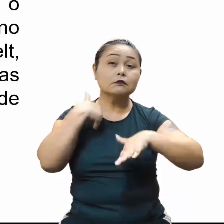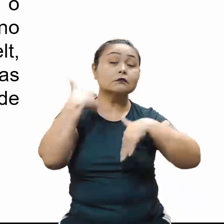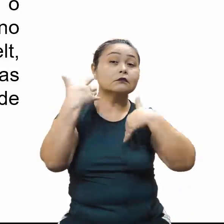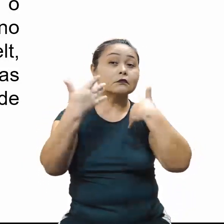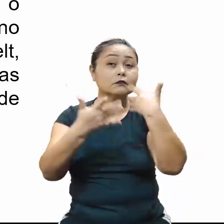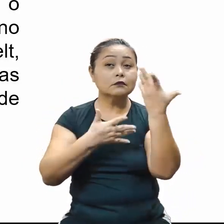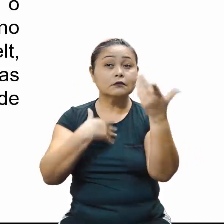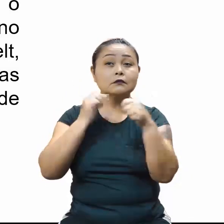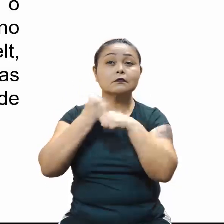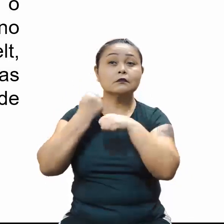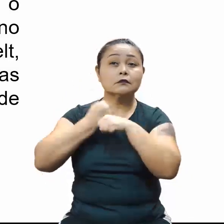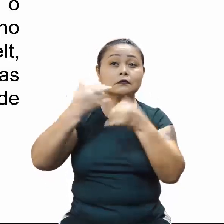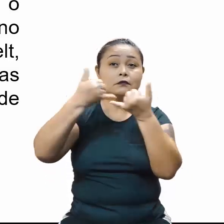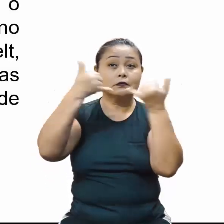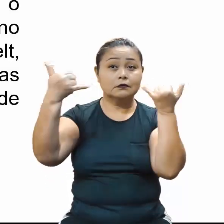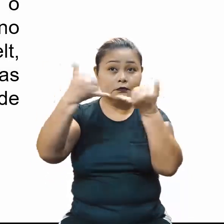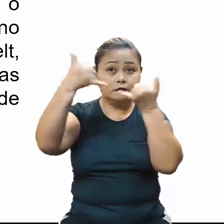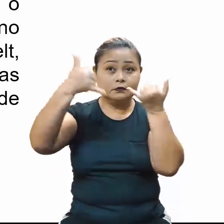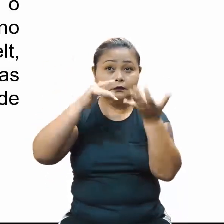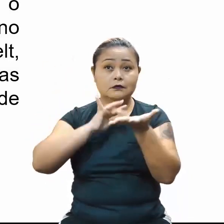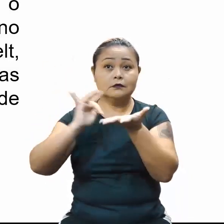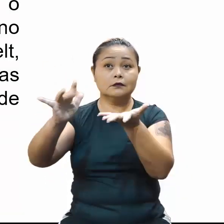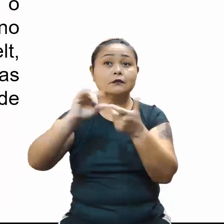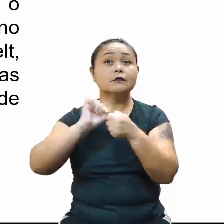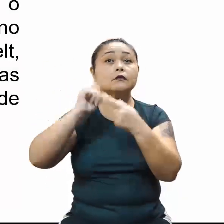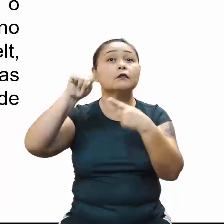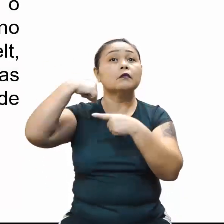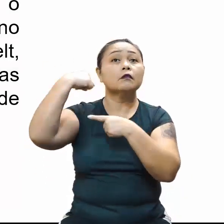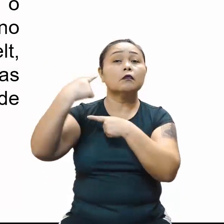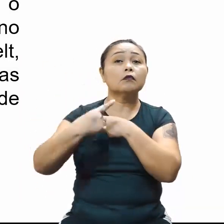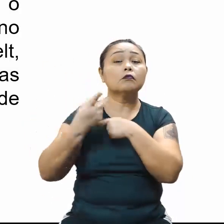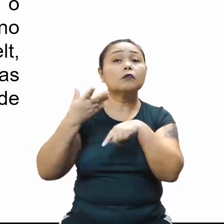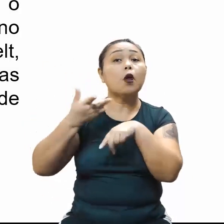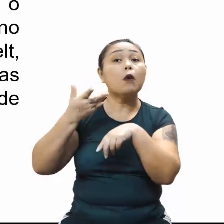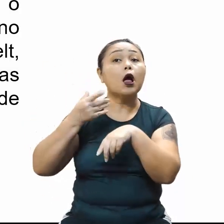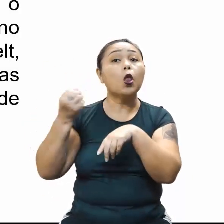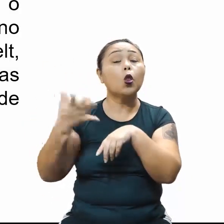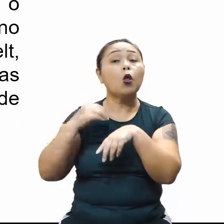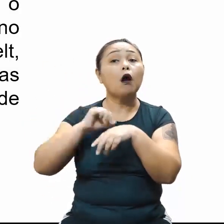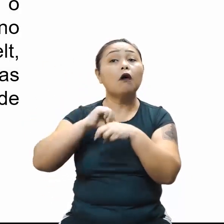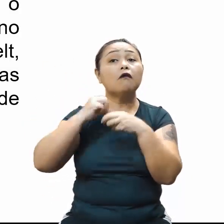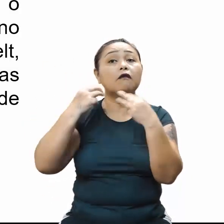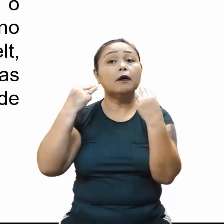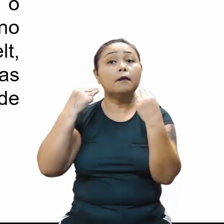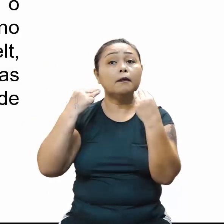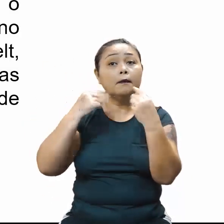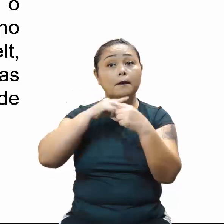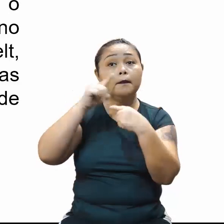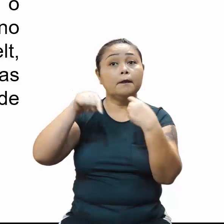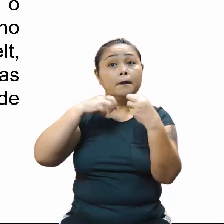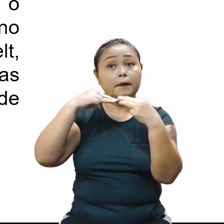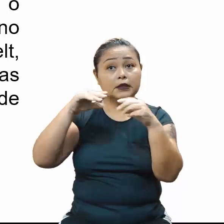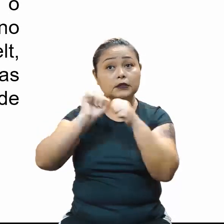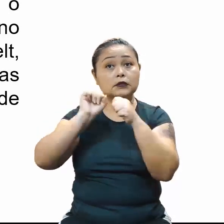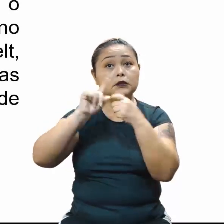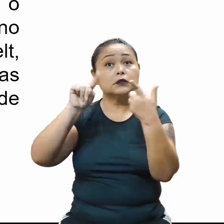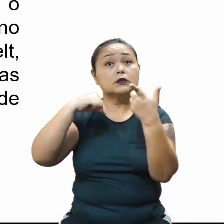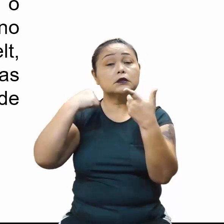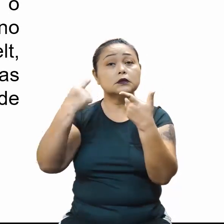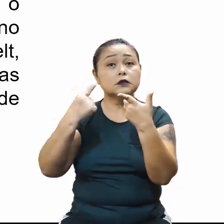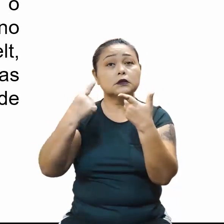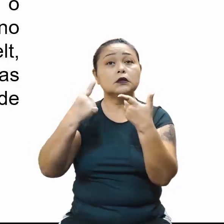linha telegráfica, ele recebe a nova missão, que seria participar de uma expedição do sertão amazônico com o